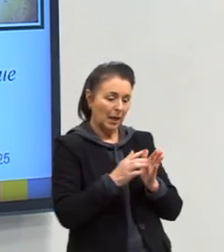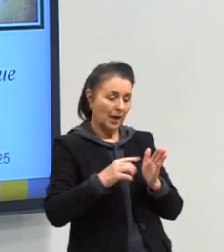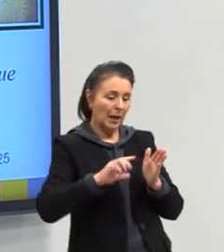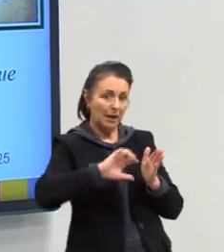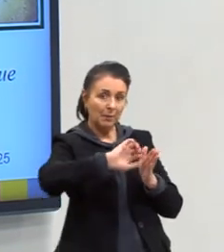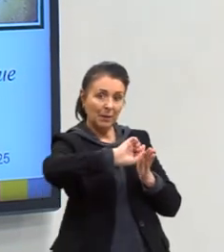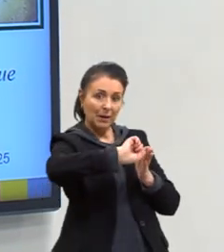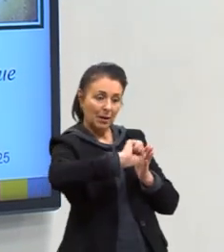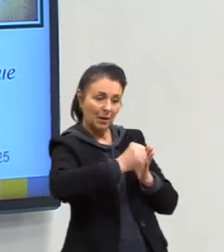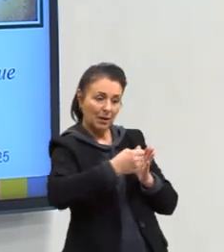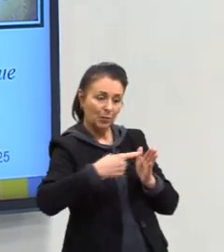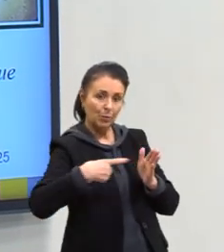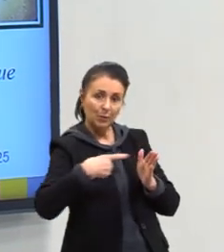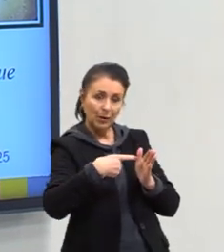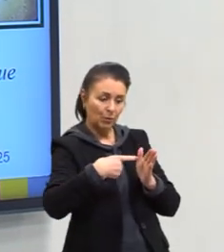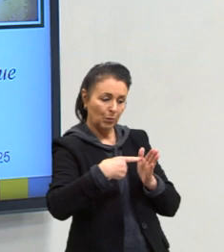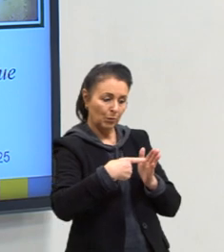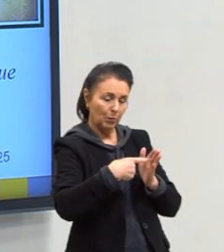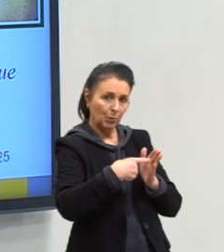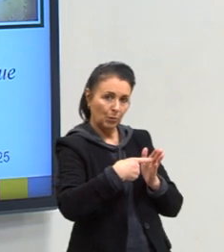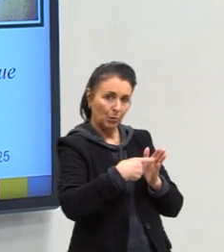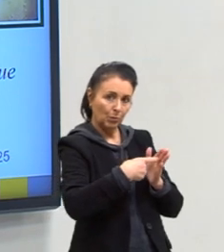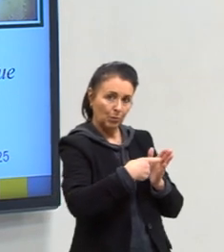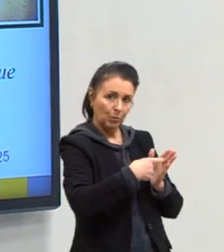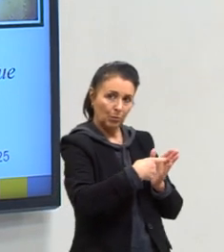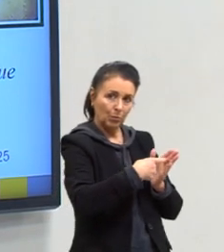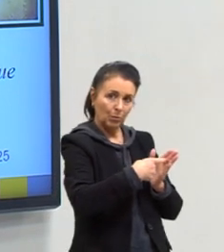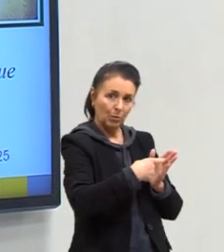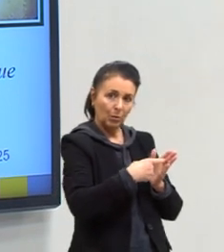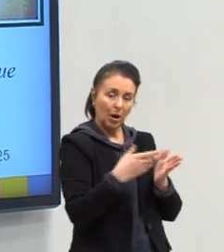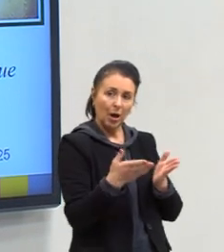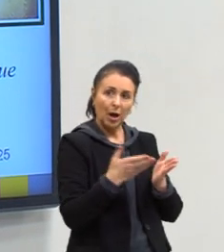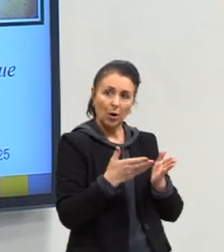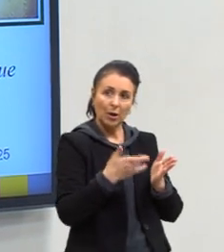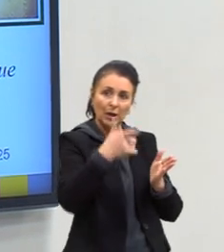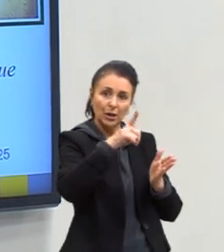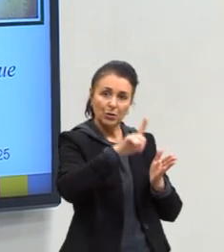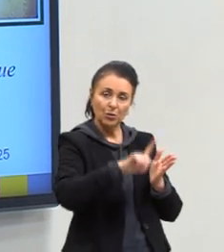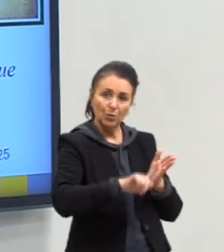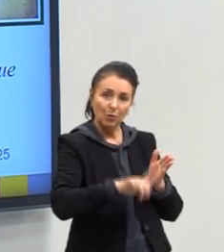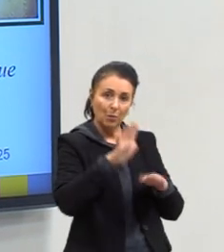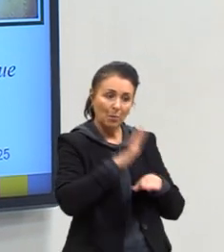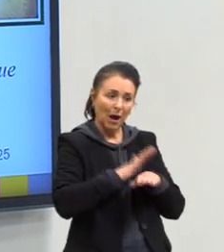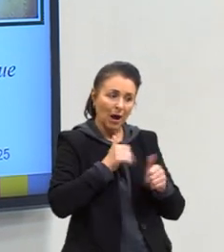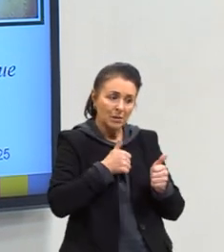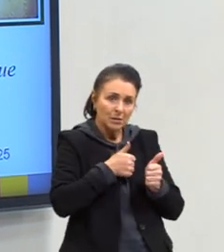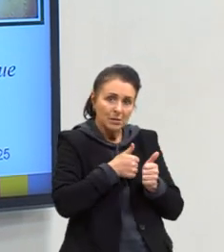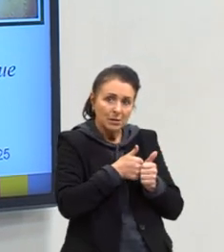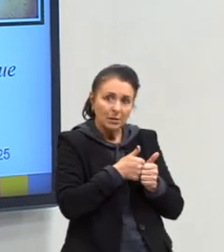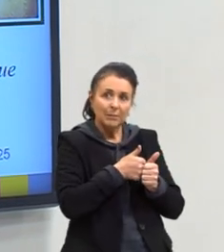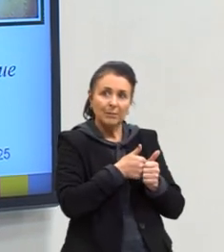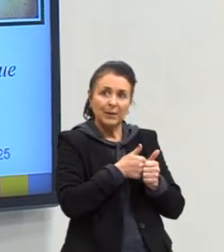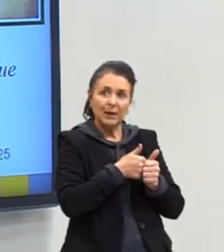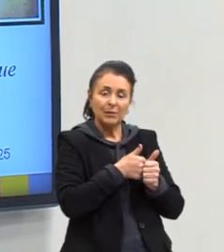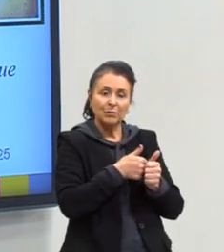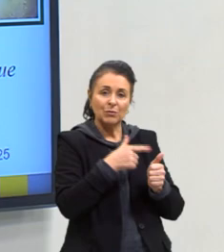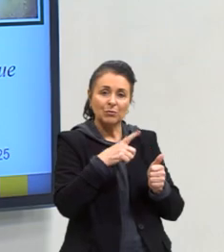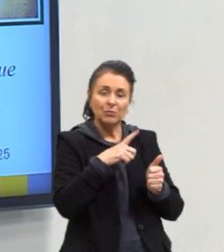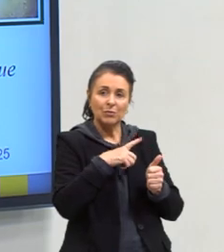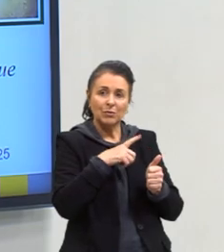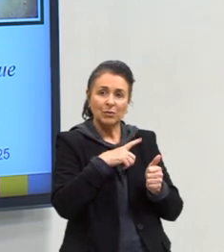próximo da maçaneta empurre a porta Agora vocês encosta em mais próximo aqui ó dá onde a gente tem